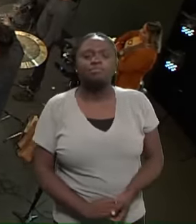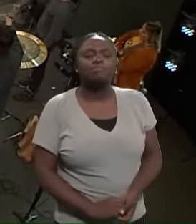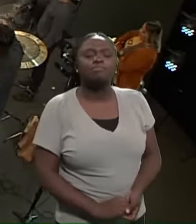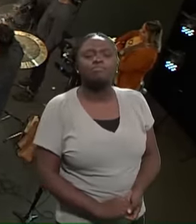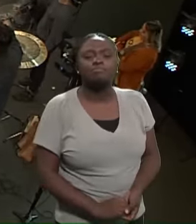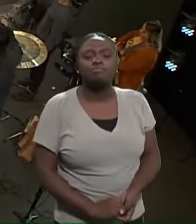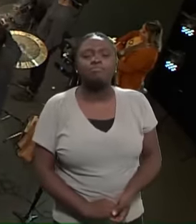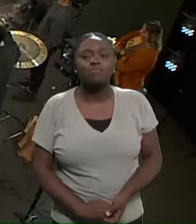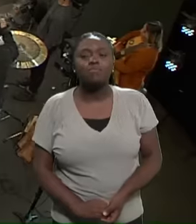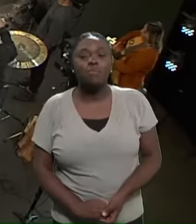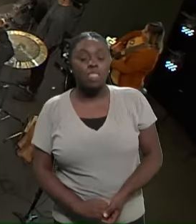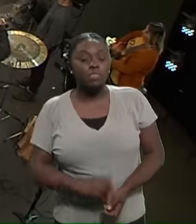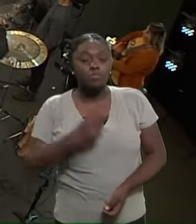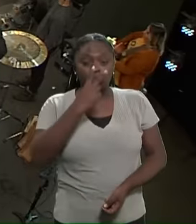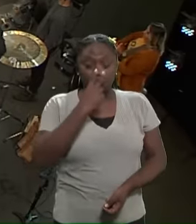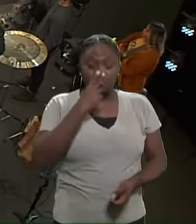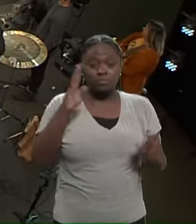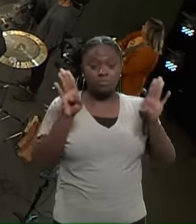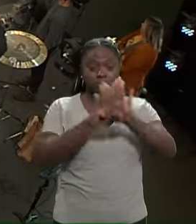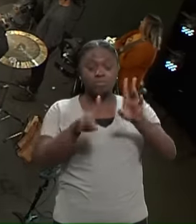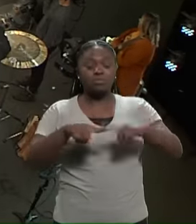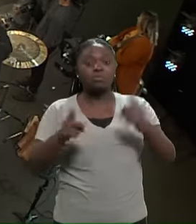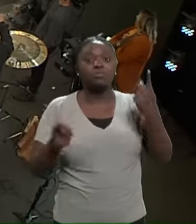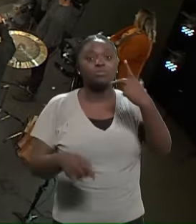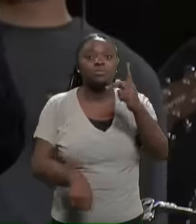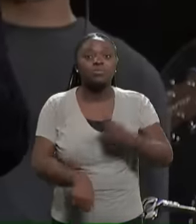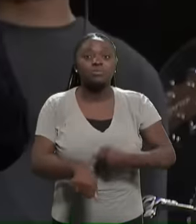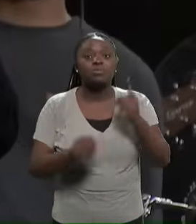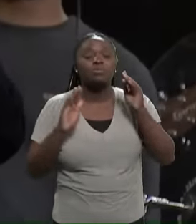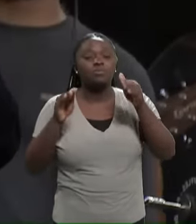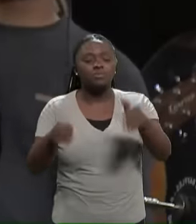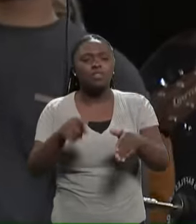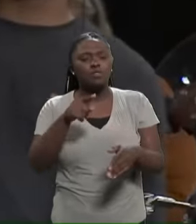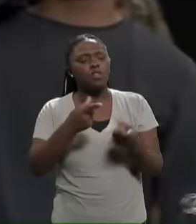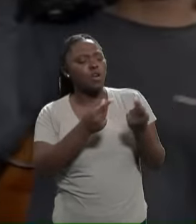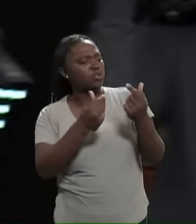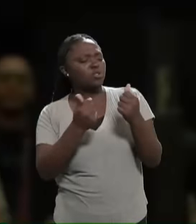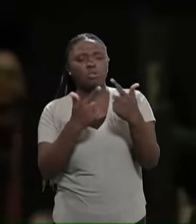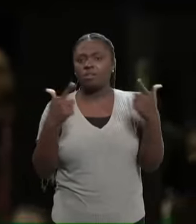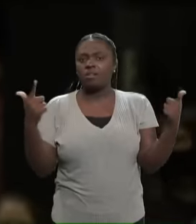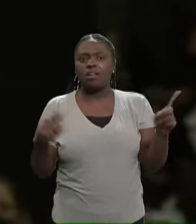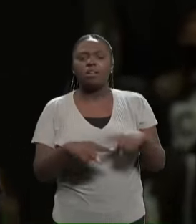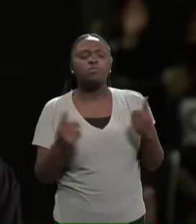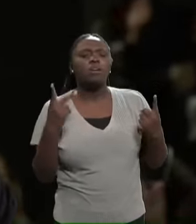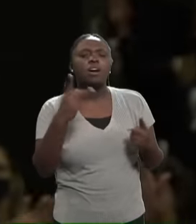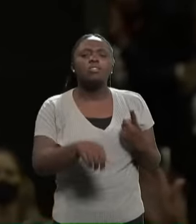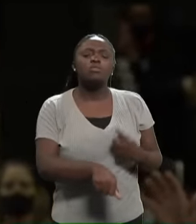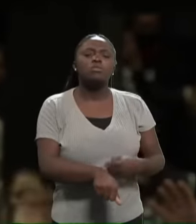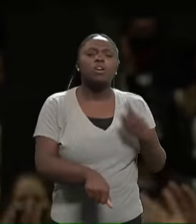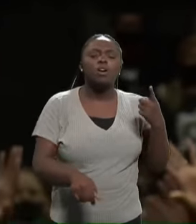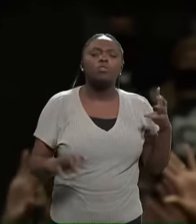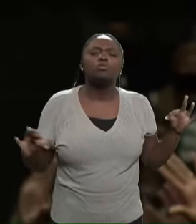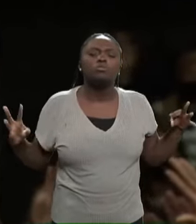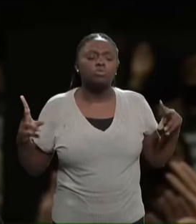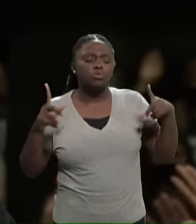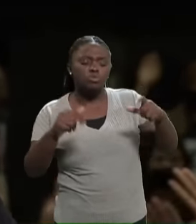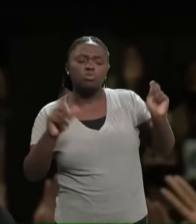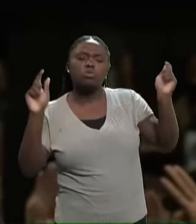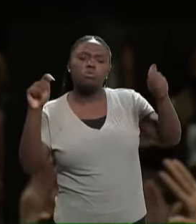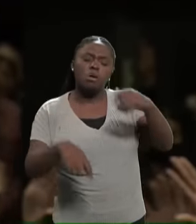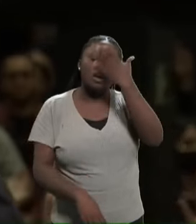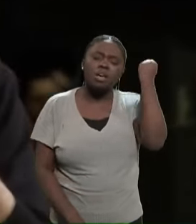Pode estar fechada, mas chegou a tua hora. Você pode estar sem dinheiro, mas chegou a tua hora. Todo el mundo pode te esquecer,